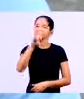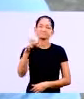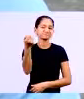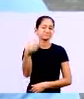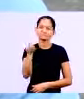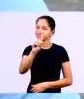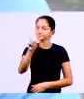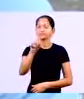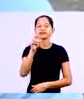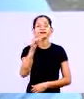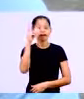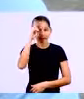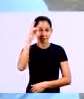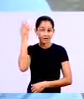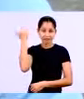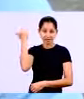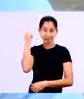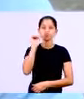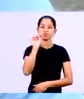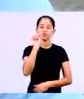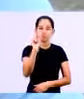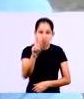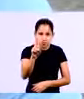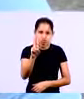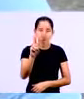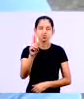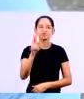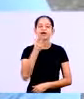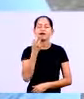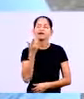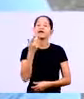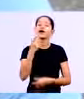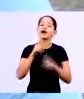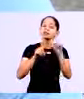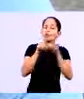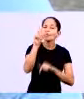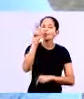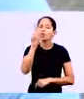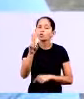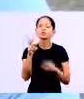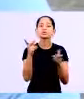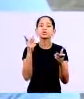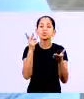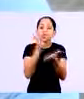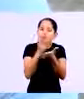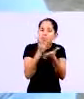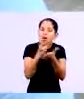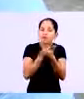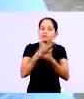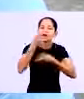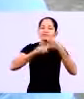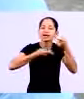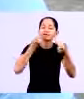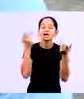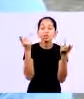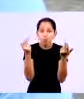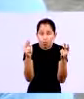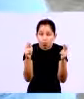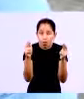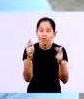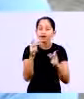U, que era falado, era pronunciado, né, com o trema, ele continua, porém o trema perdeu. Por exemplo, a